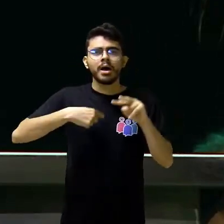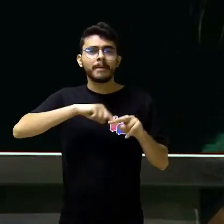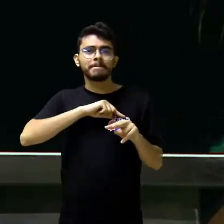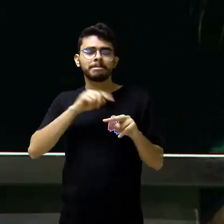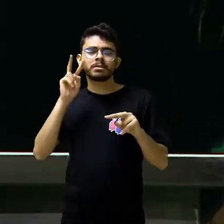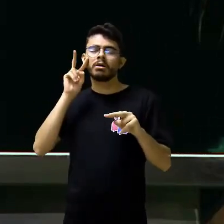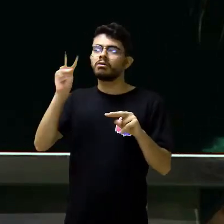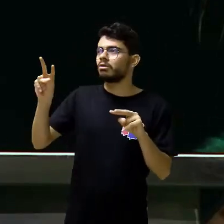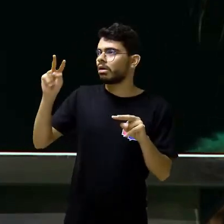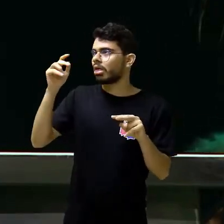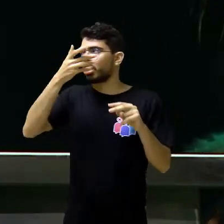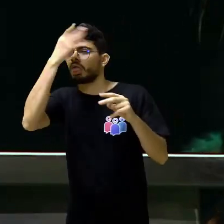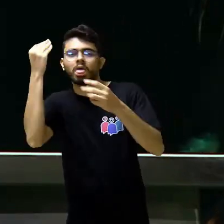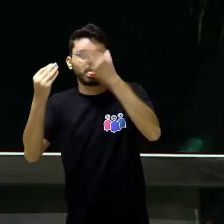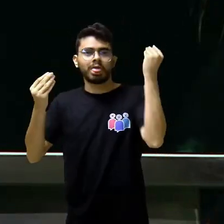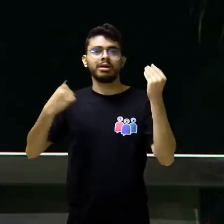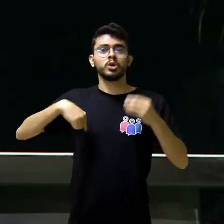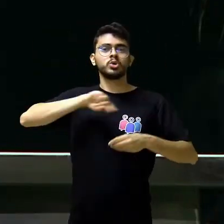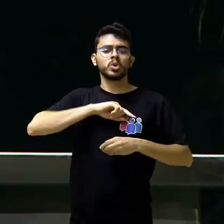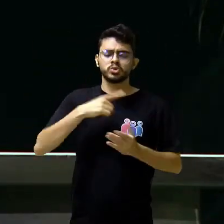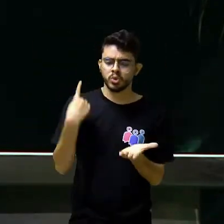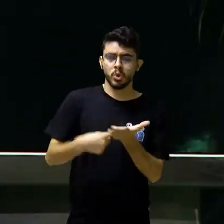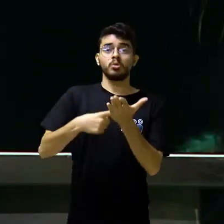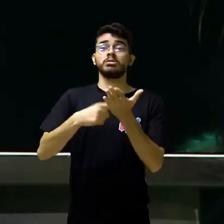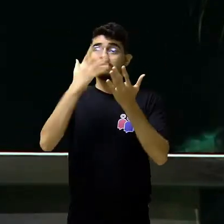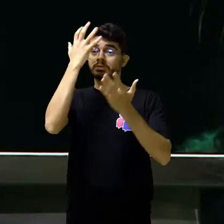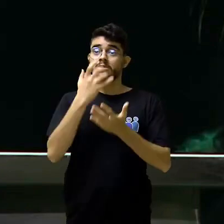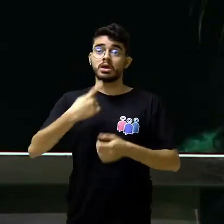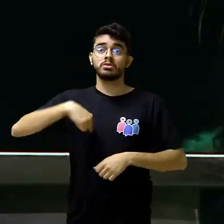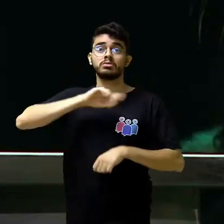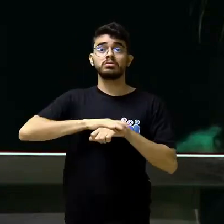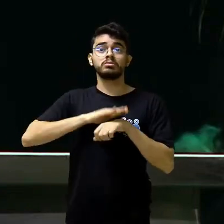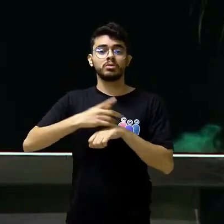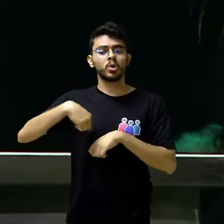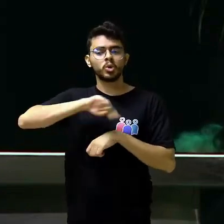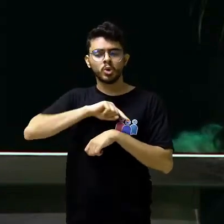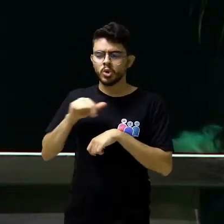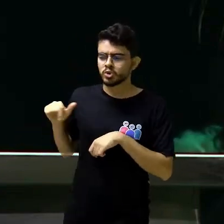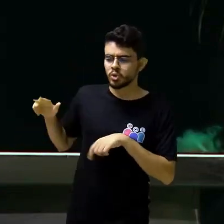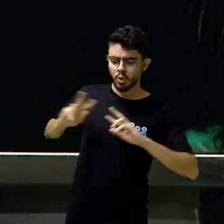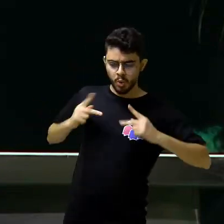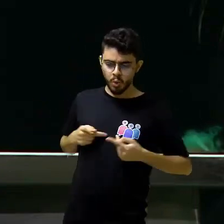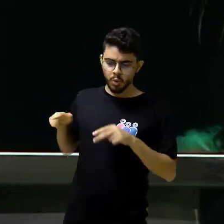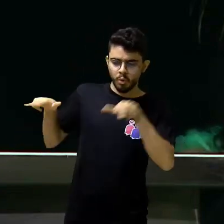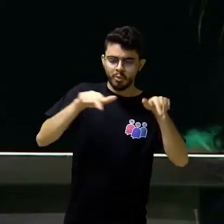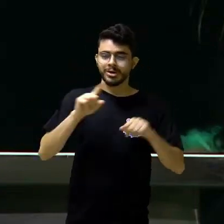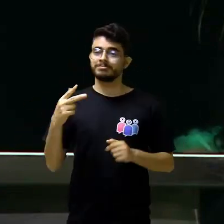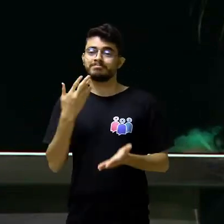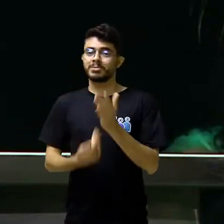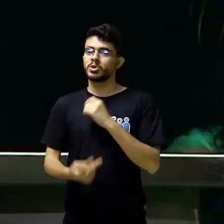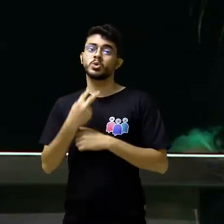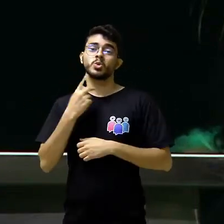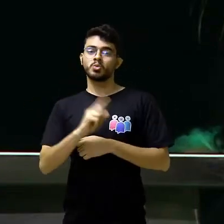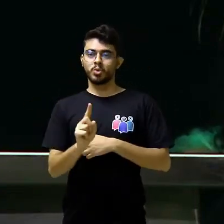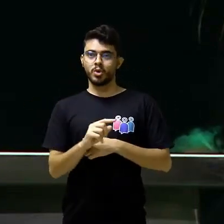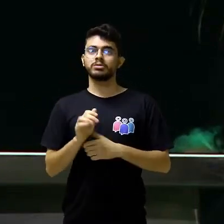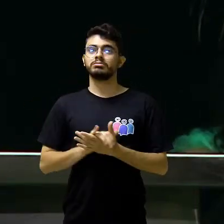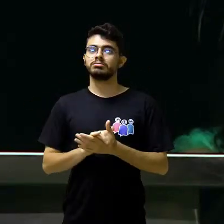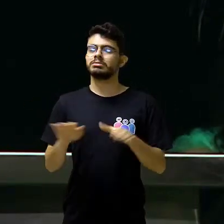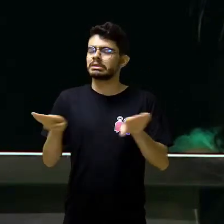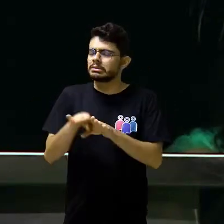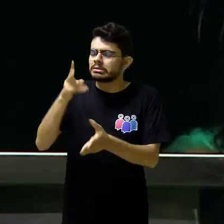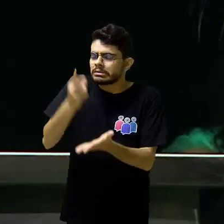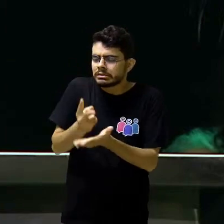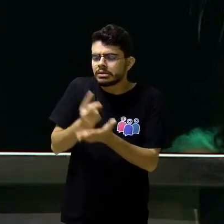de vista nosso compromisso com nossos semelhantes. E para tal intento,